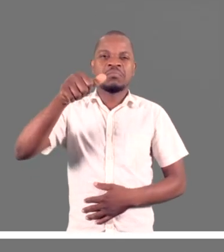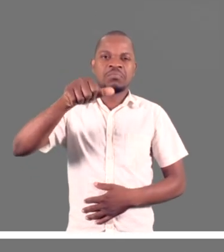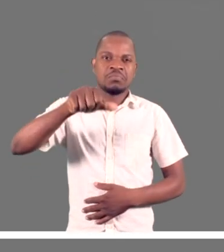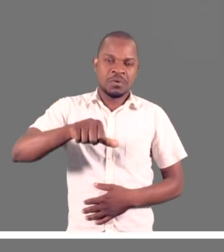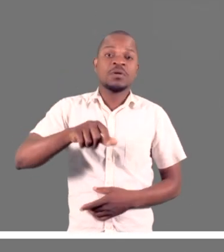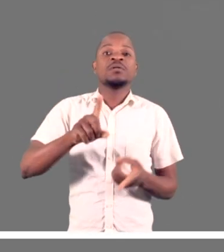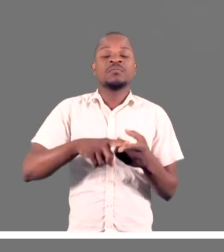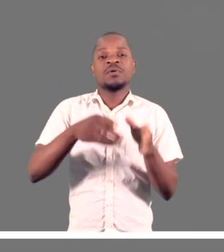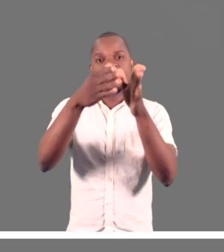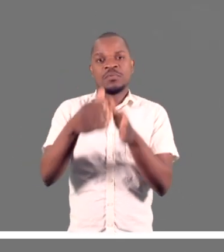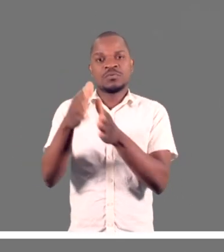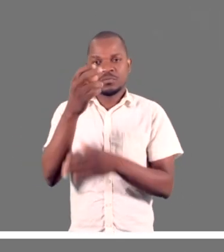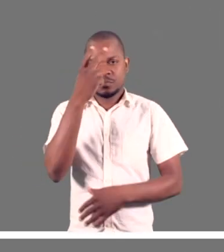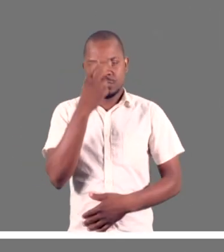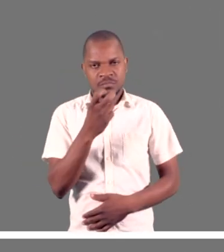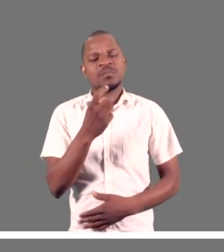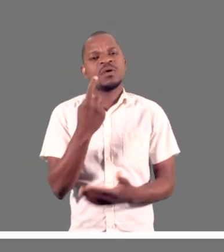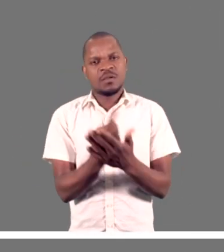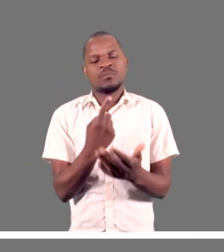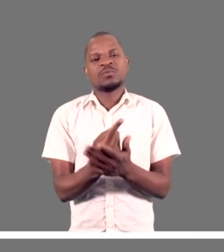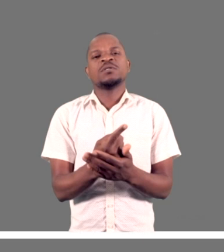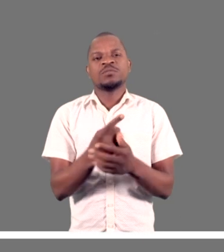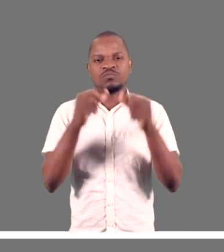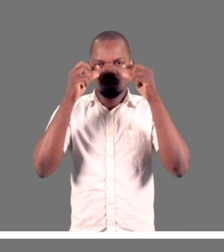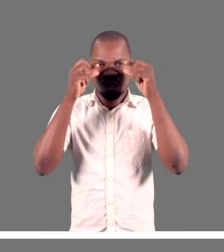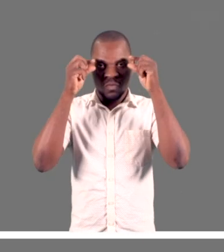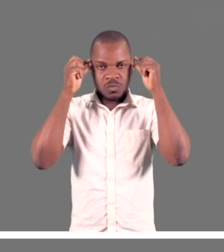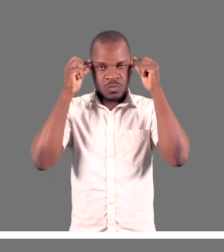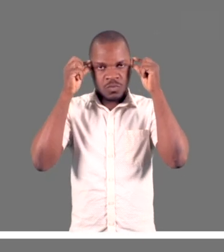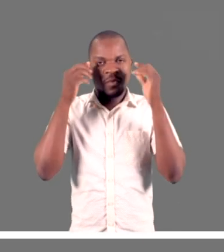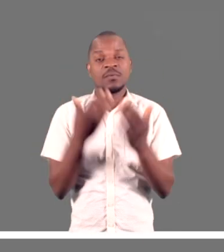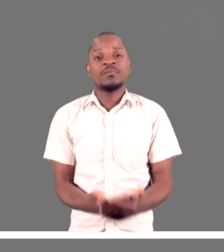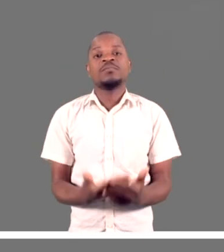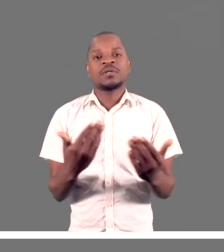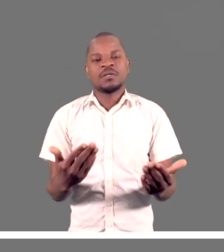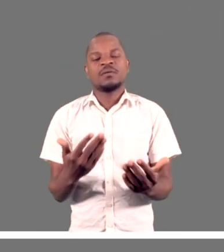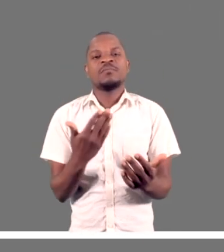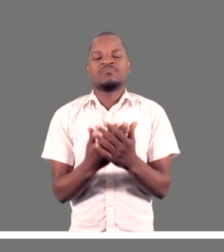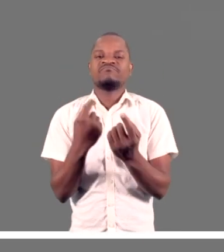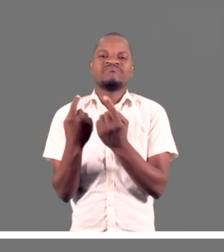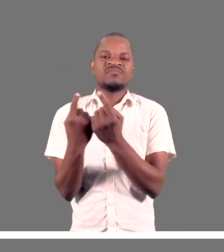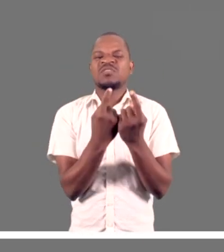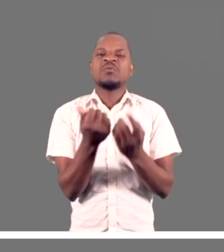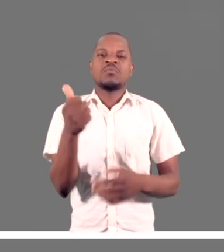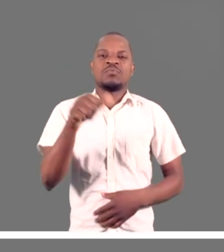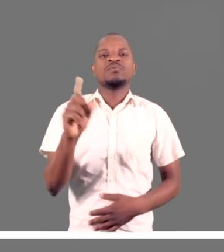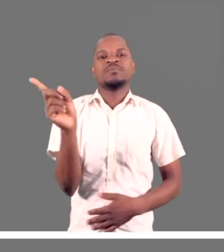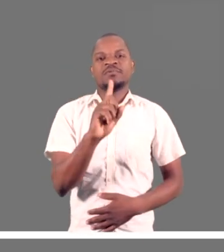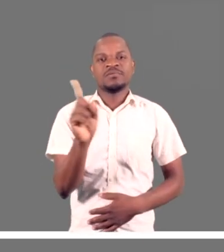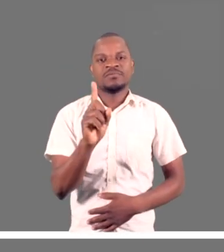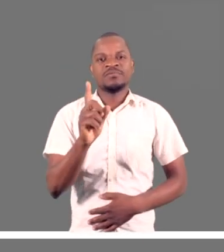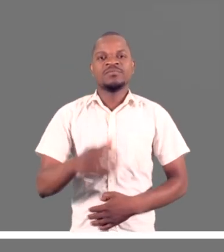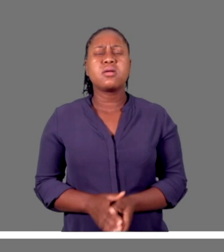cada vez mais. E que também, mesmo essas pessoas cegas, é preciso que tenham óculos, não é? Para que a situação